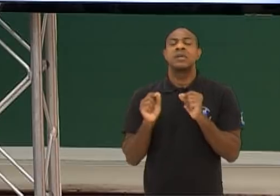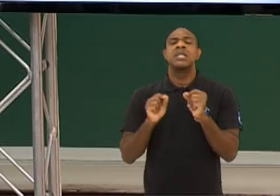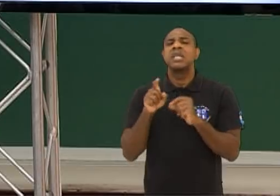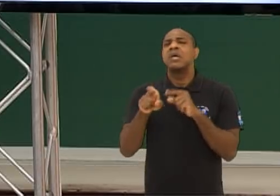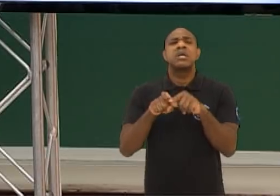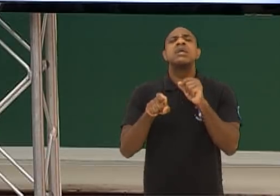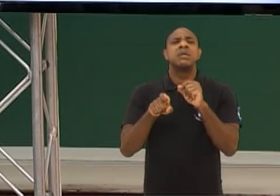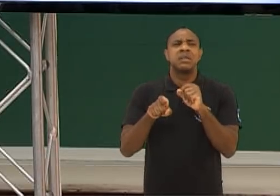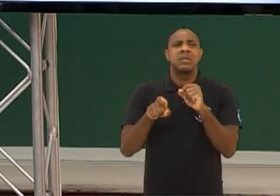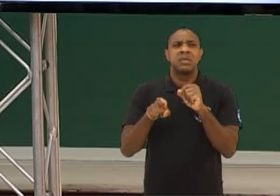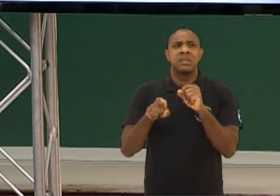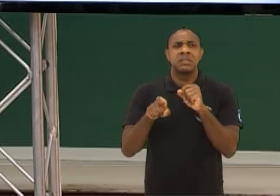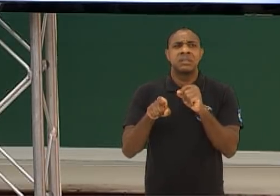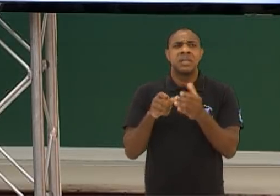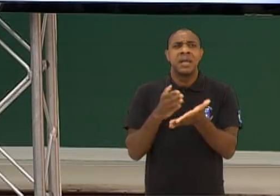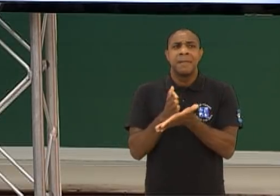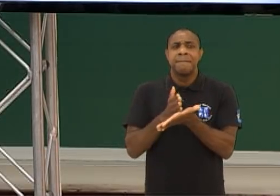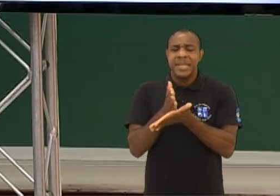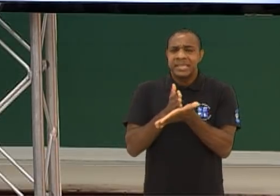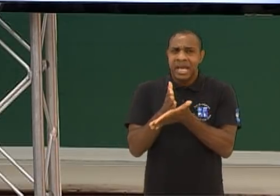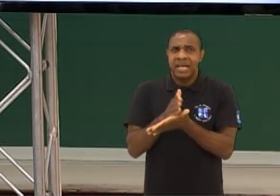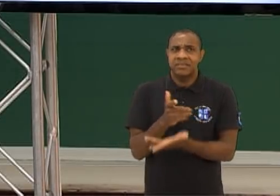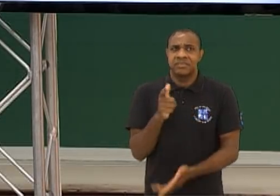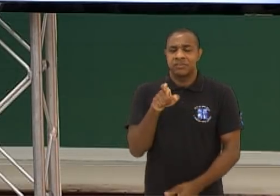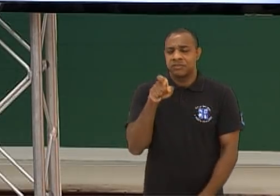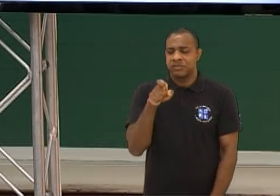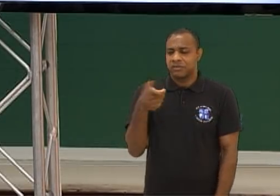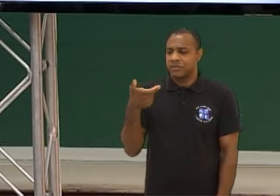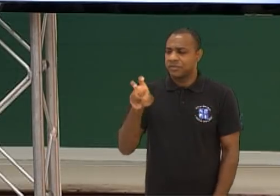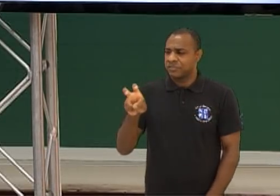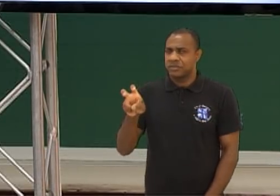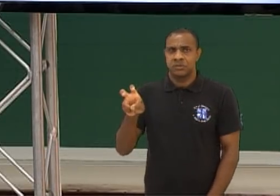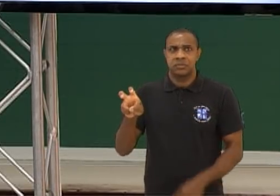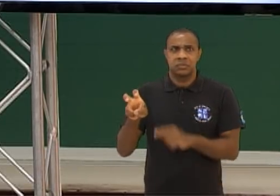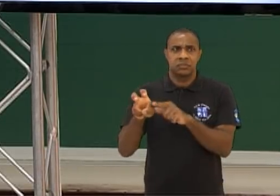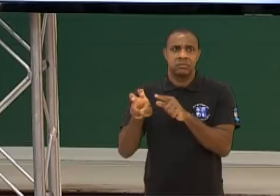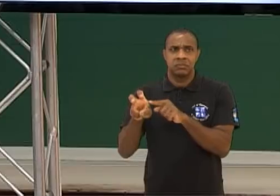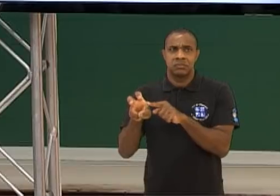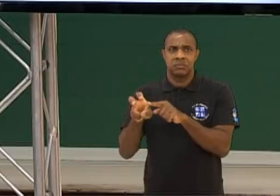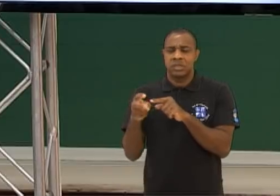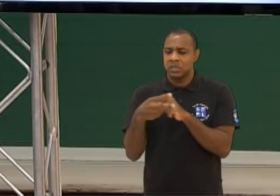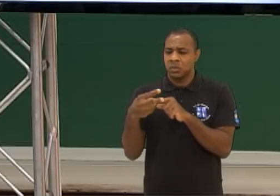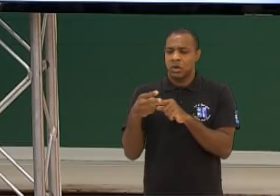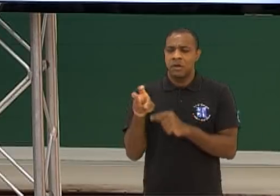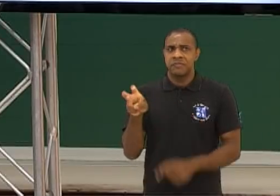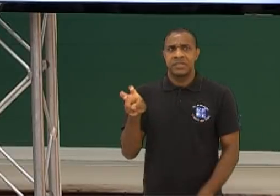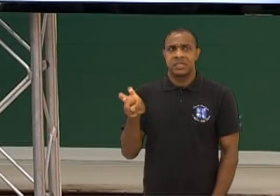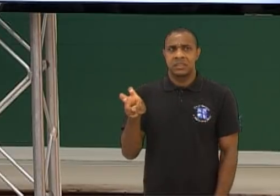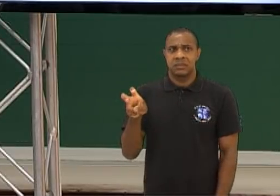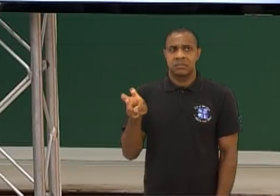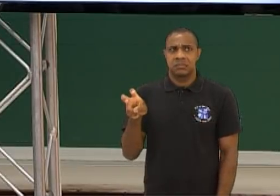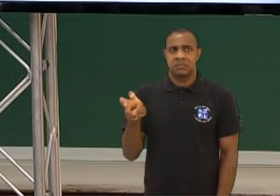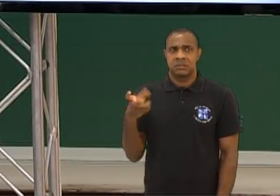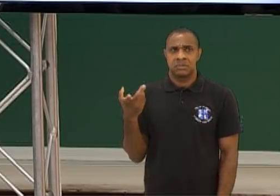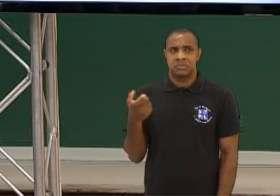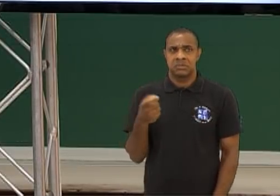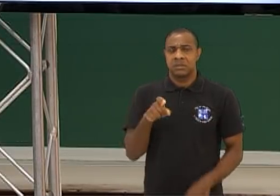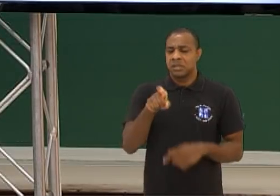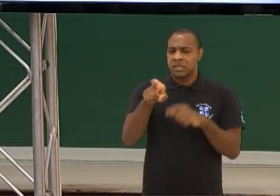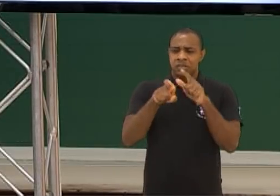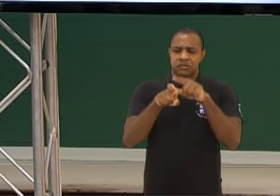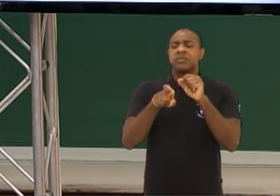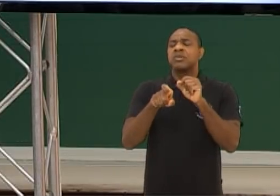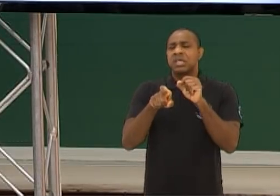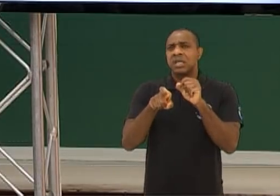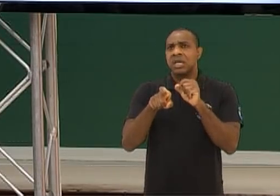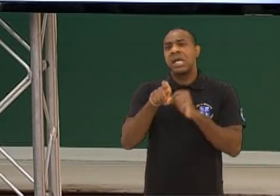x aqui? A metade de x é 25. Quem será a x? Ó, é 50, né? Porque 50 dividido por